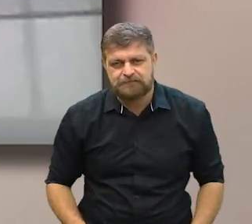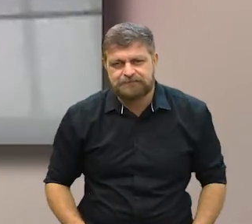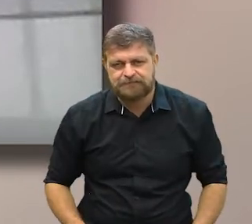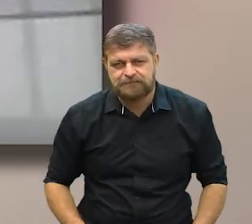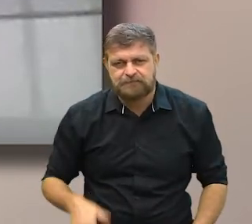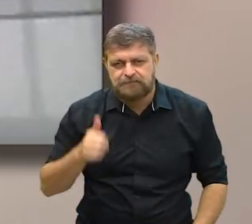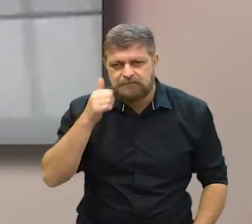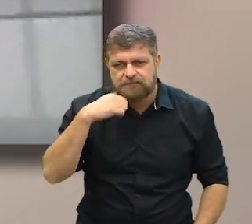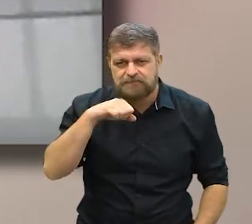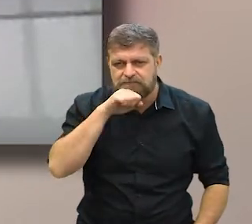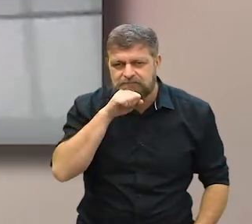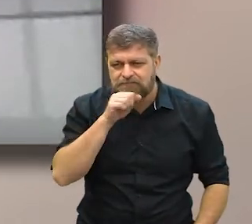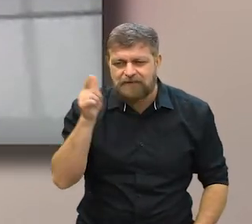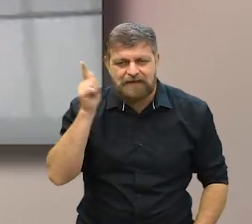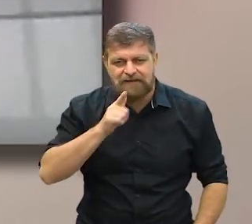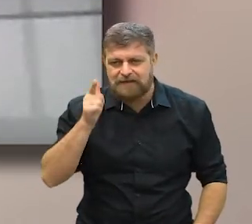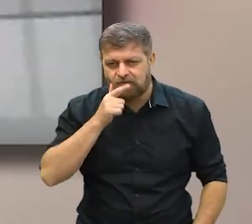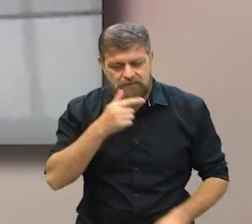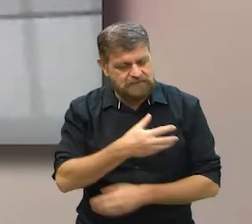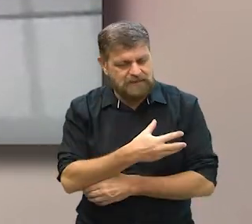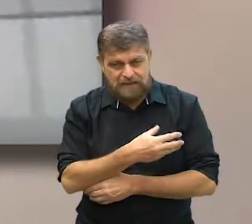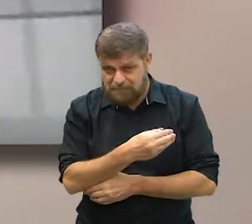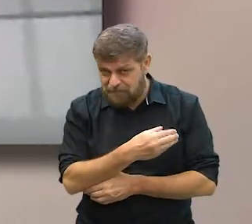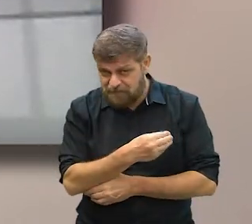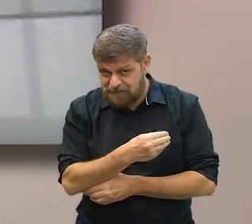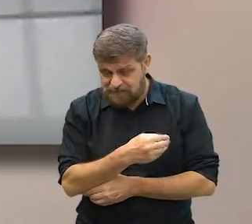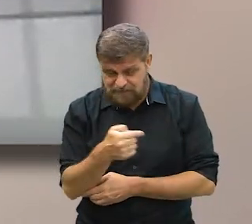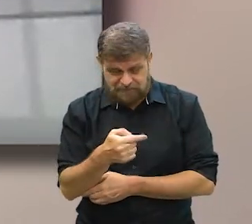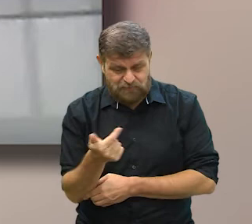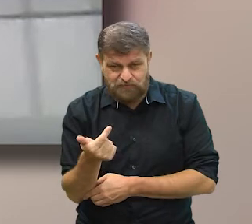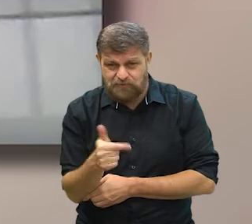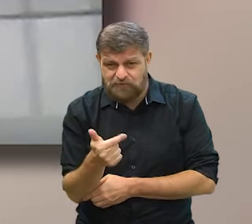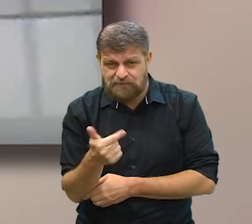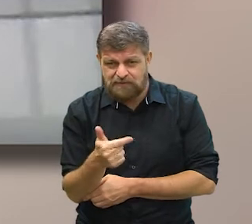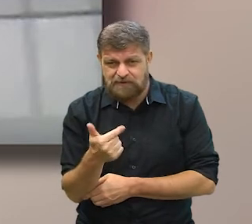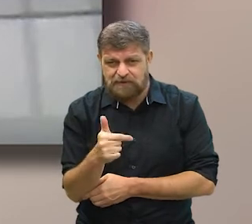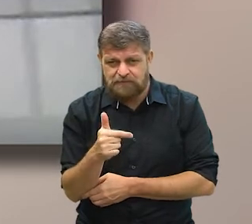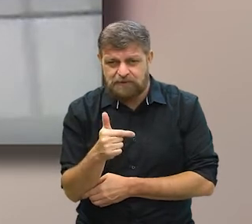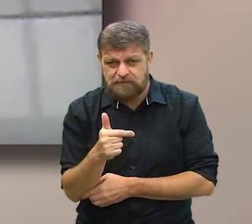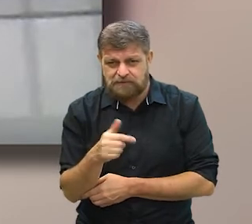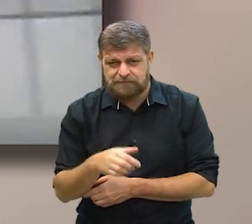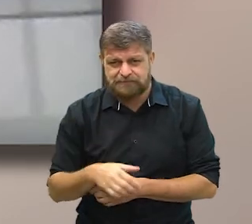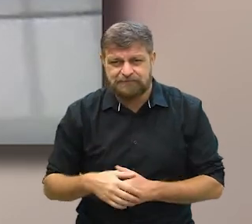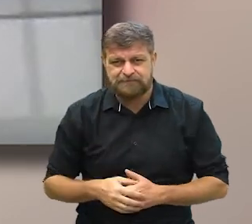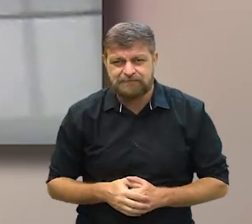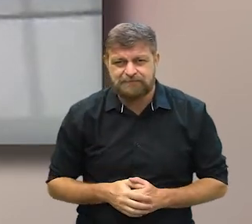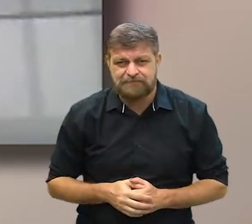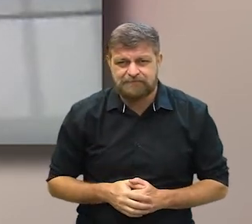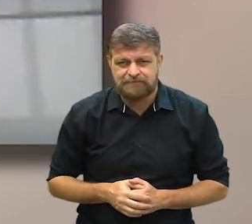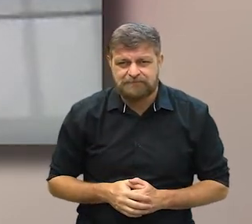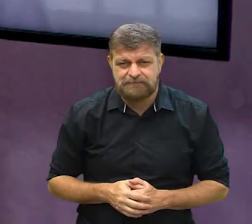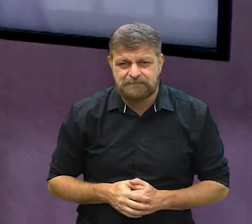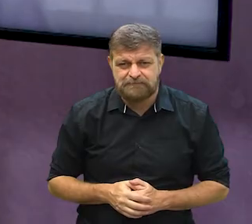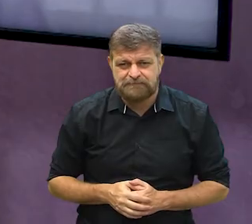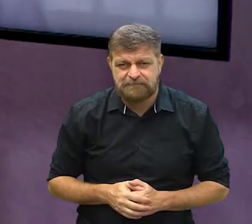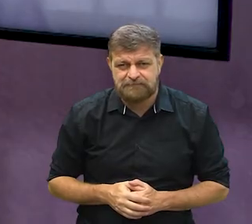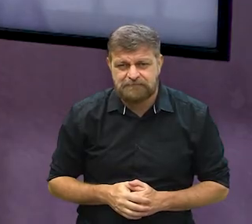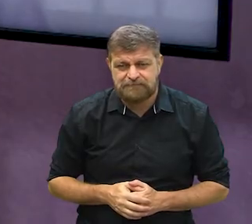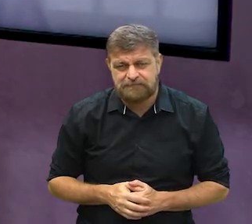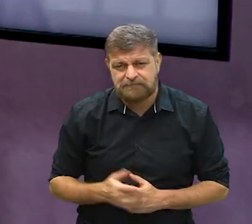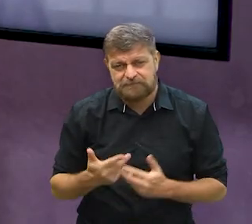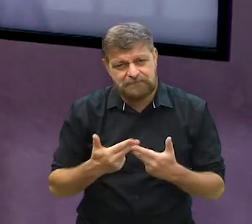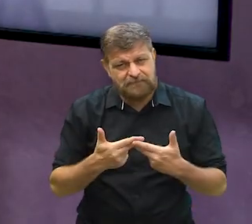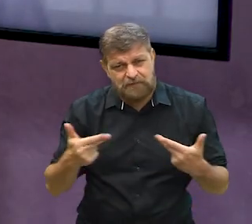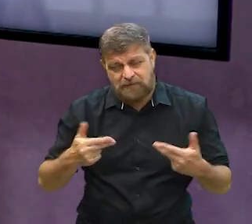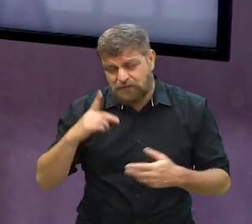Exatamente. Está tudo muito interligado, né? E para a mãe que não consegue amamentar, e é uma coisa